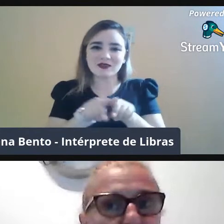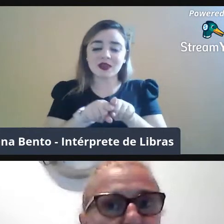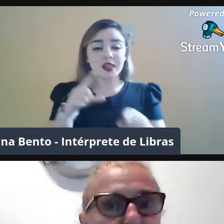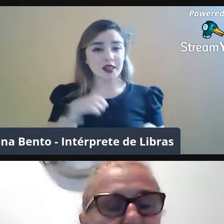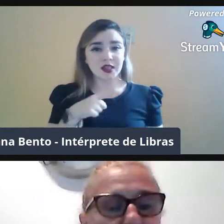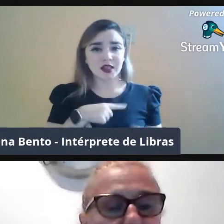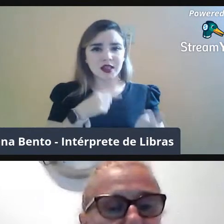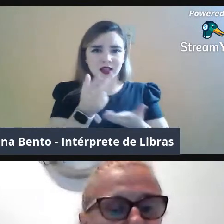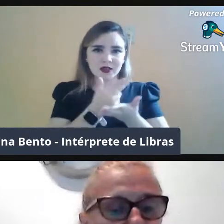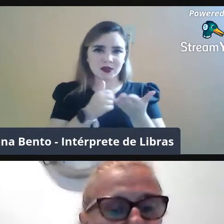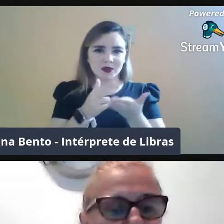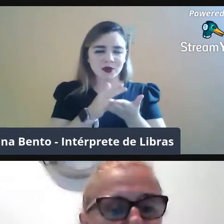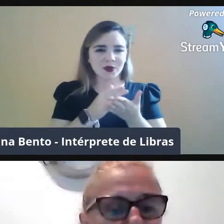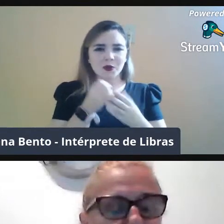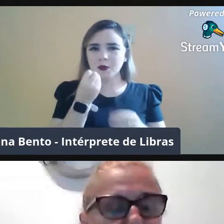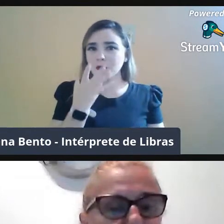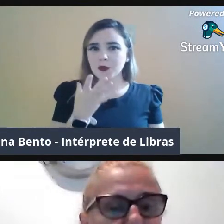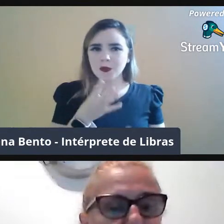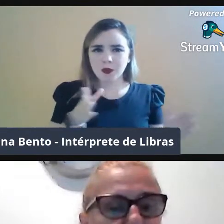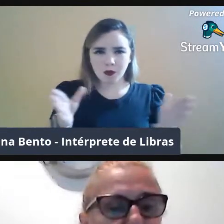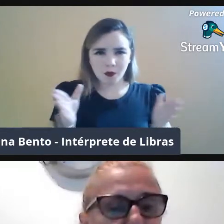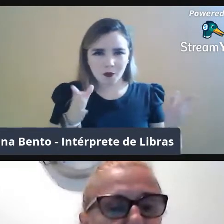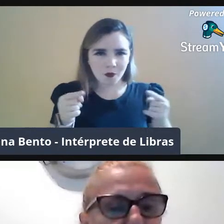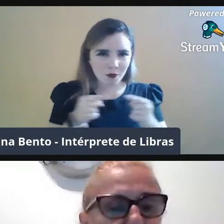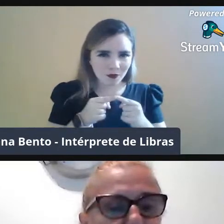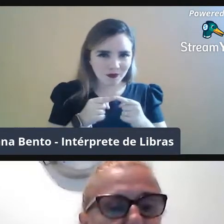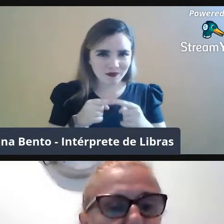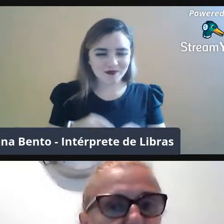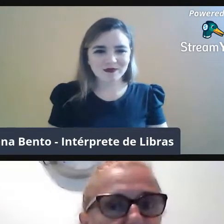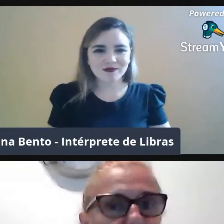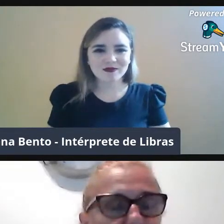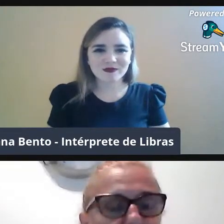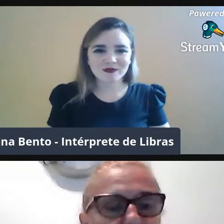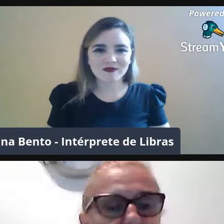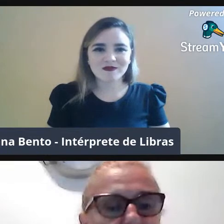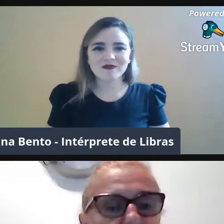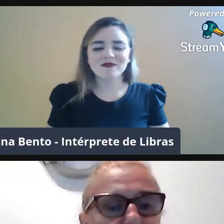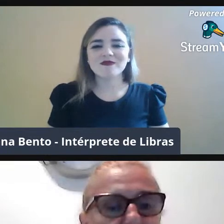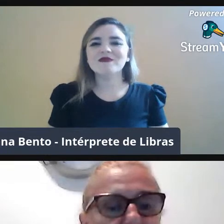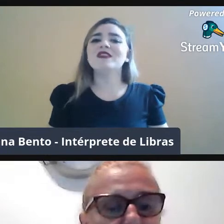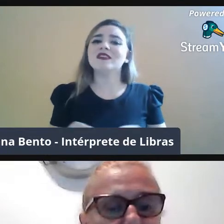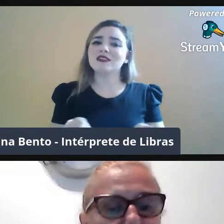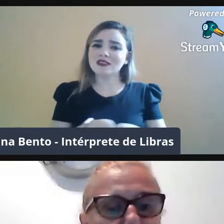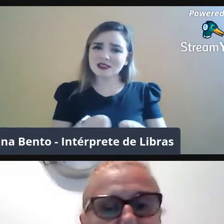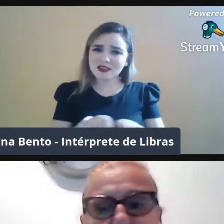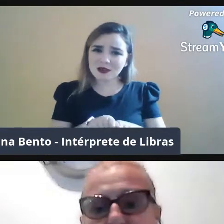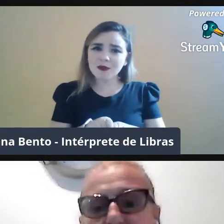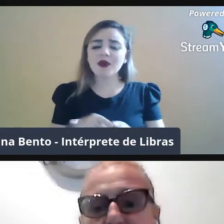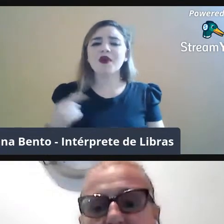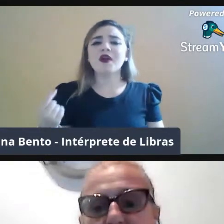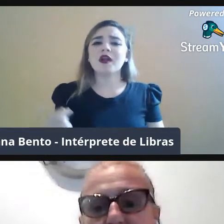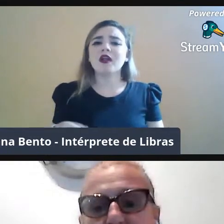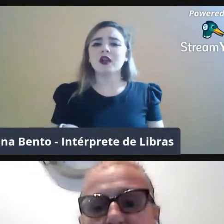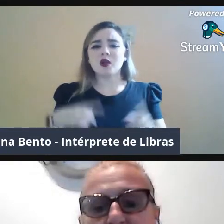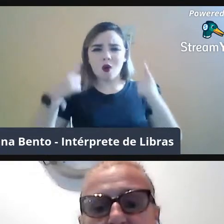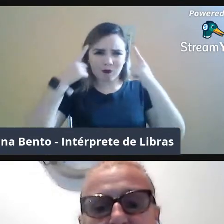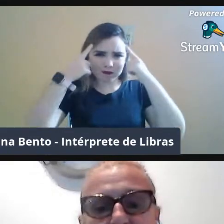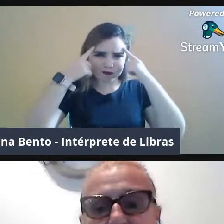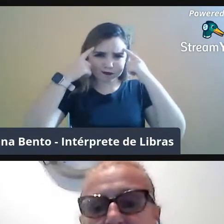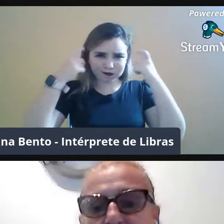estou trazendo um paralelo com o Kreisberg, né? O Kreisberg, ele participou da Segunda Guerra Mundial, né? Ele teve toda aquela